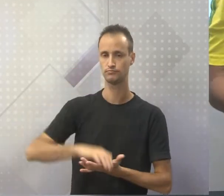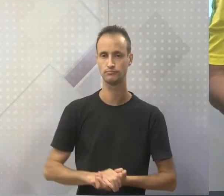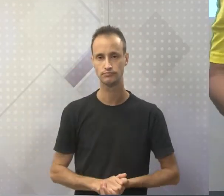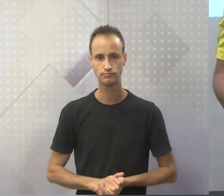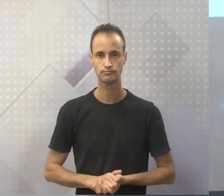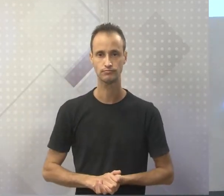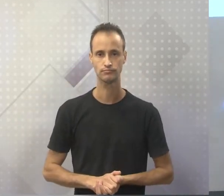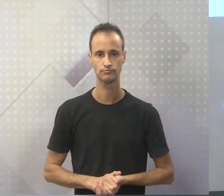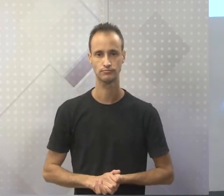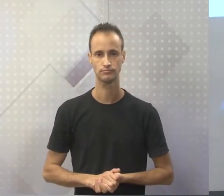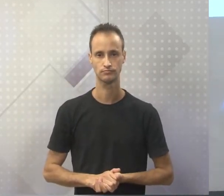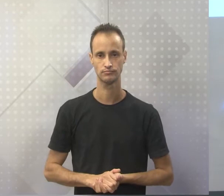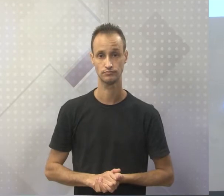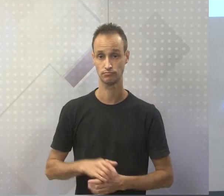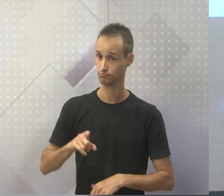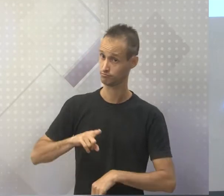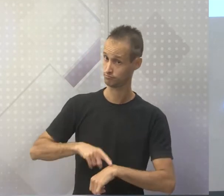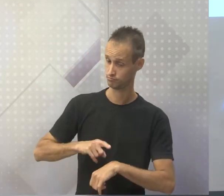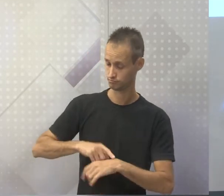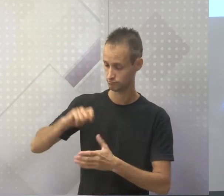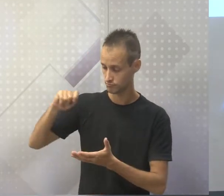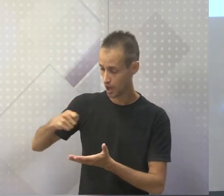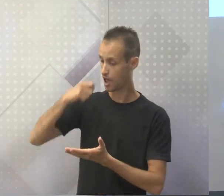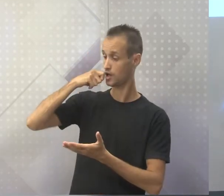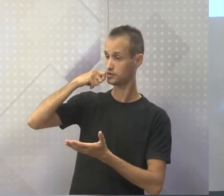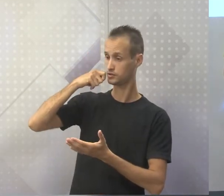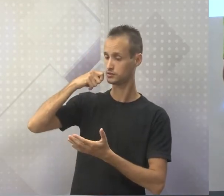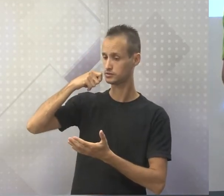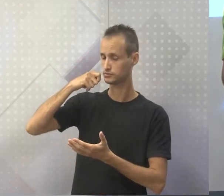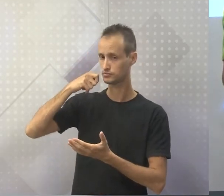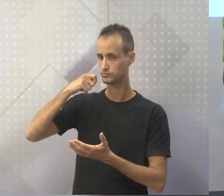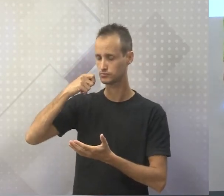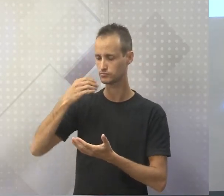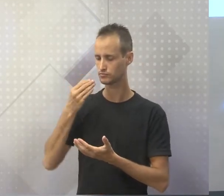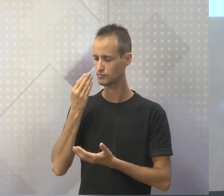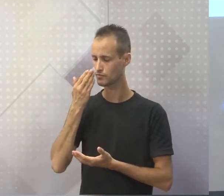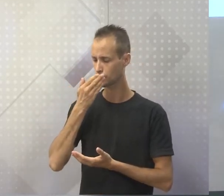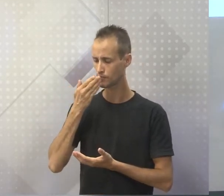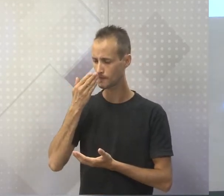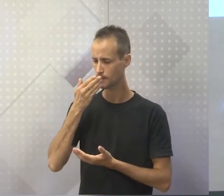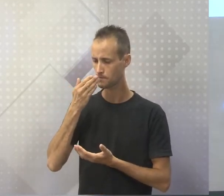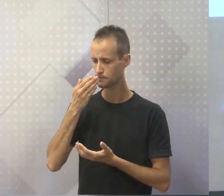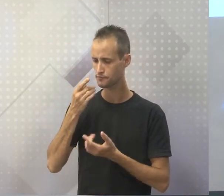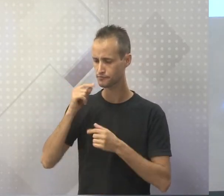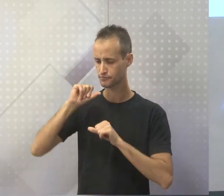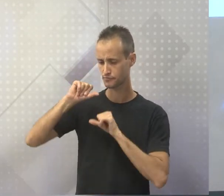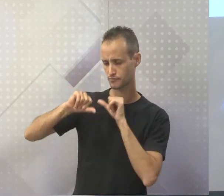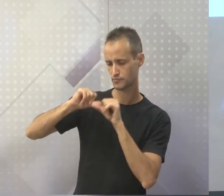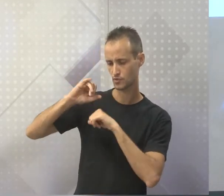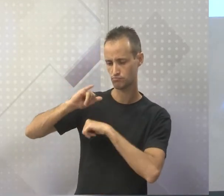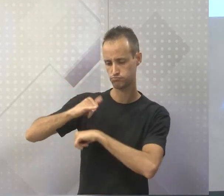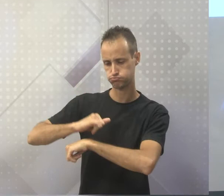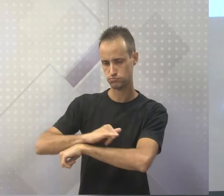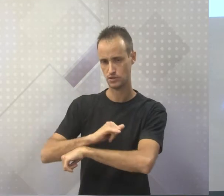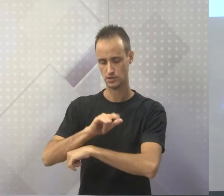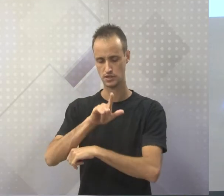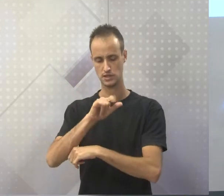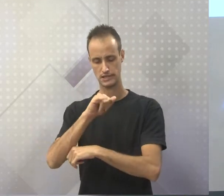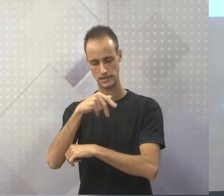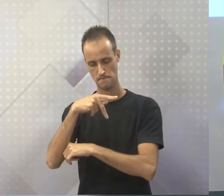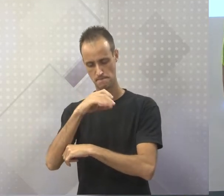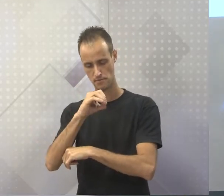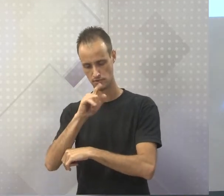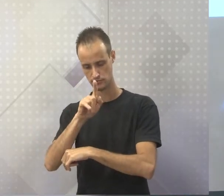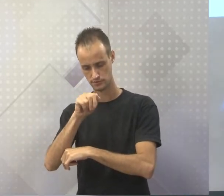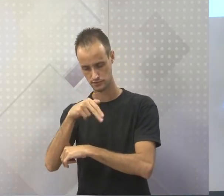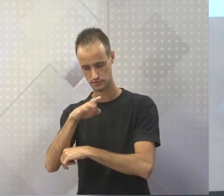boca. Nessa hora, gente, esse açúcar vai se transformar em gordura. A gente chama de lipogênese,